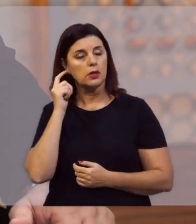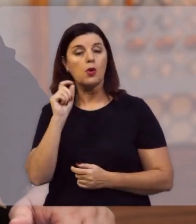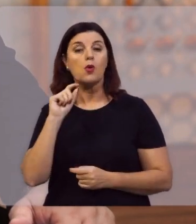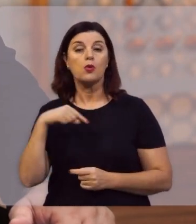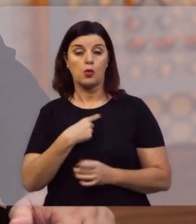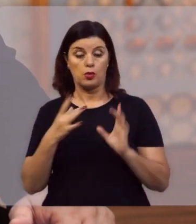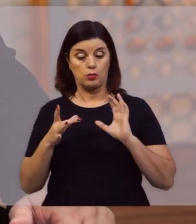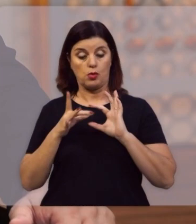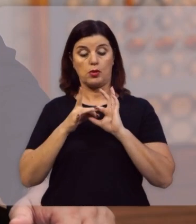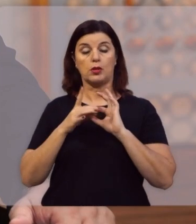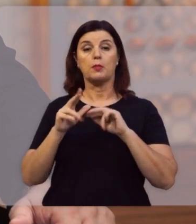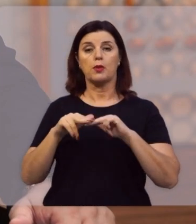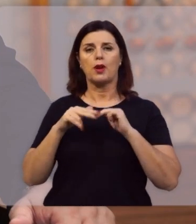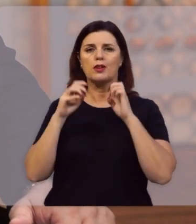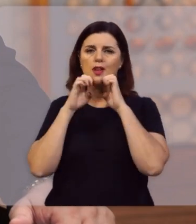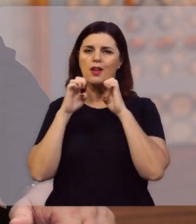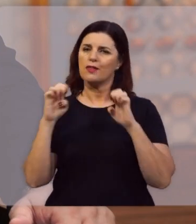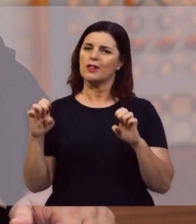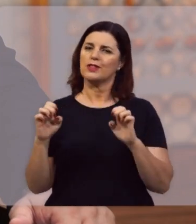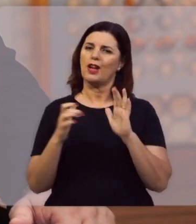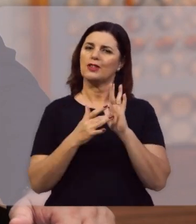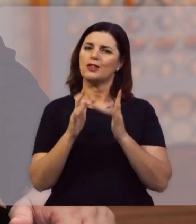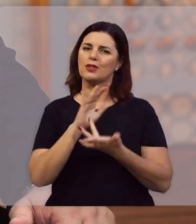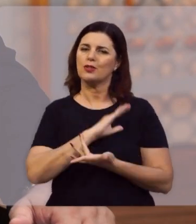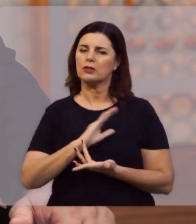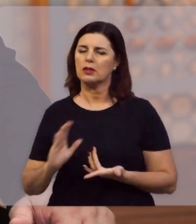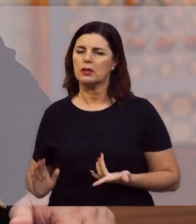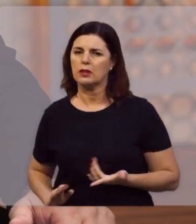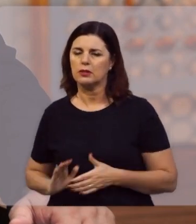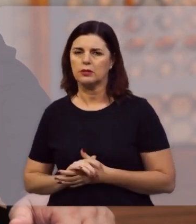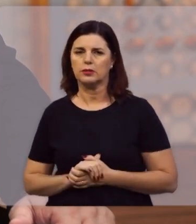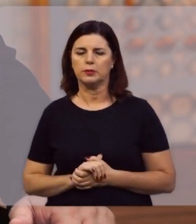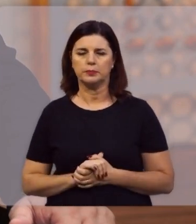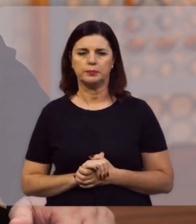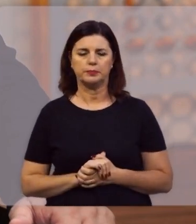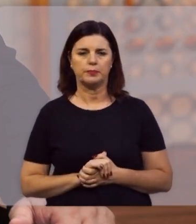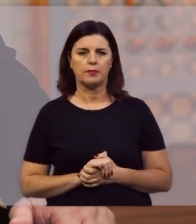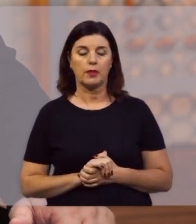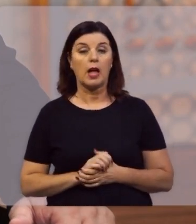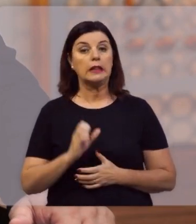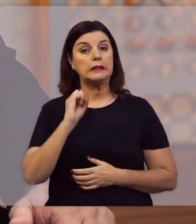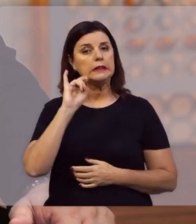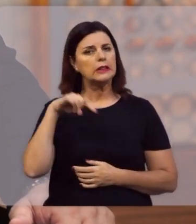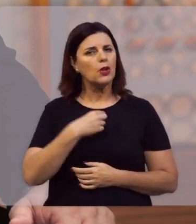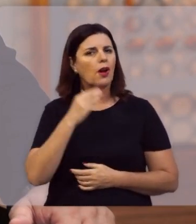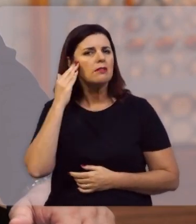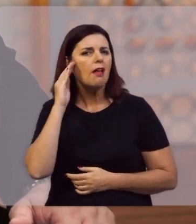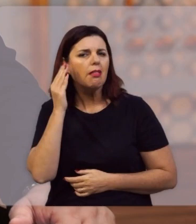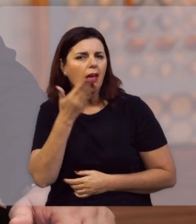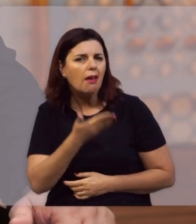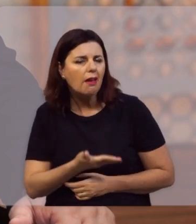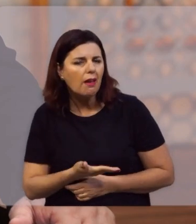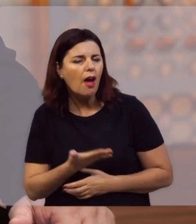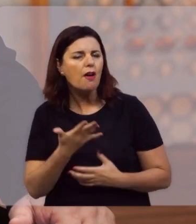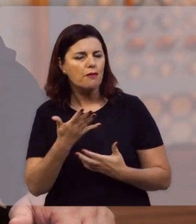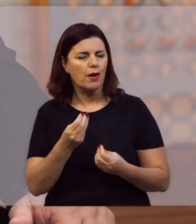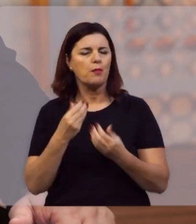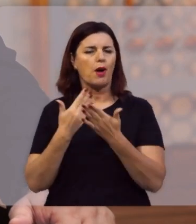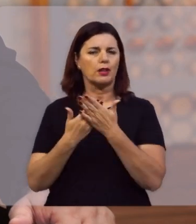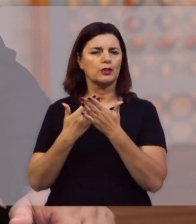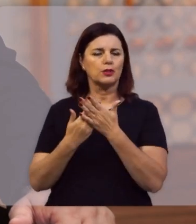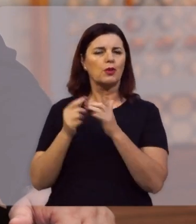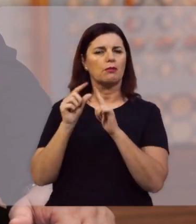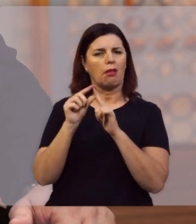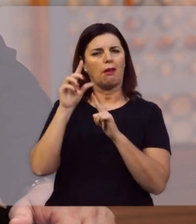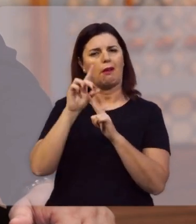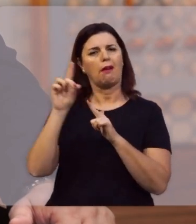une é o evangelho do nosso Senhor e salvador Jesus Cristo e se nós entendemos isso nós vamos estudar as